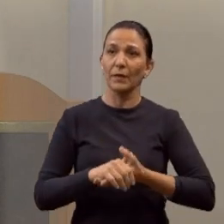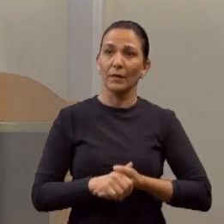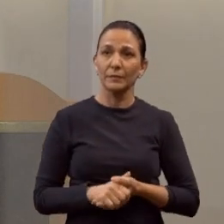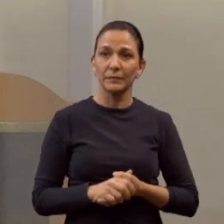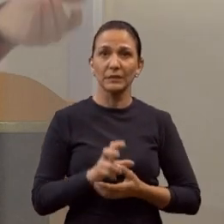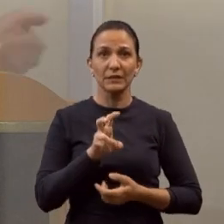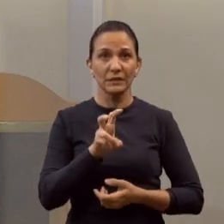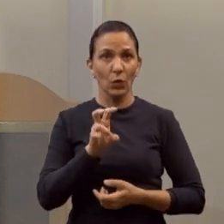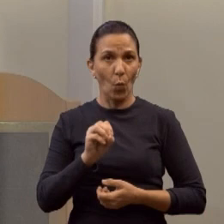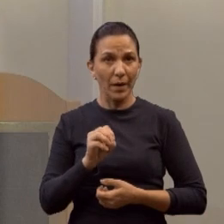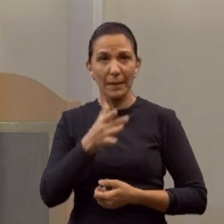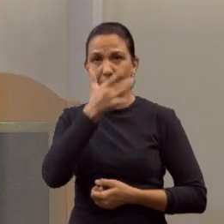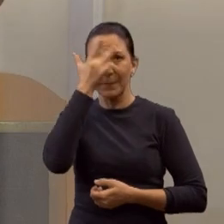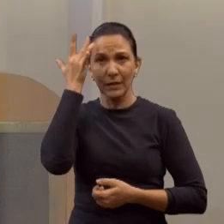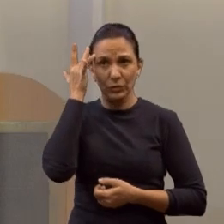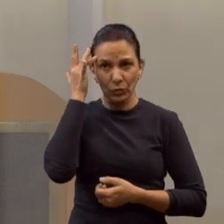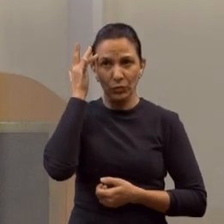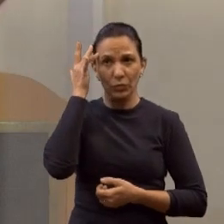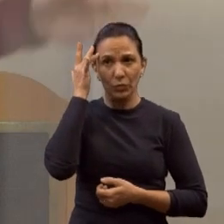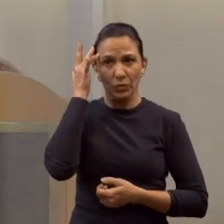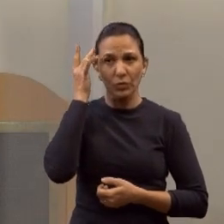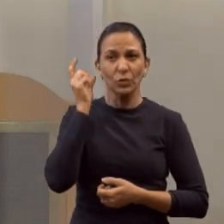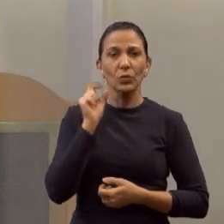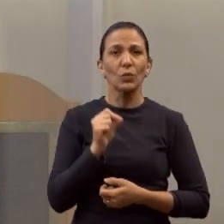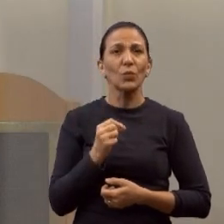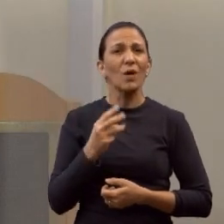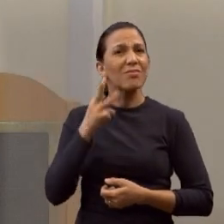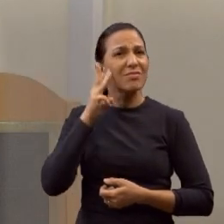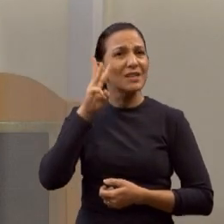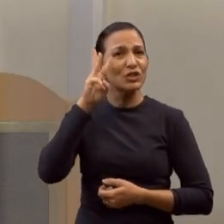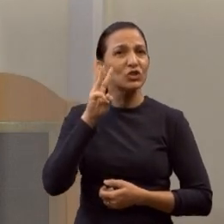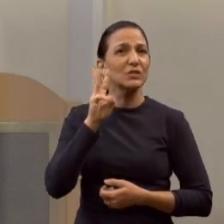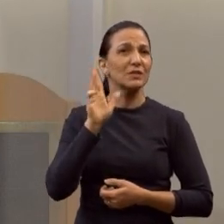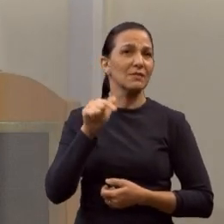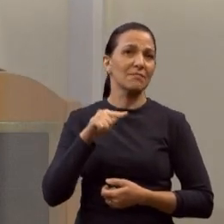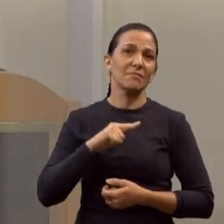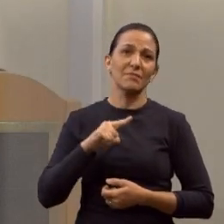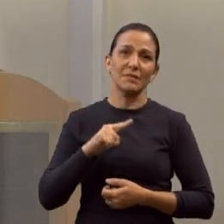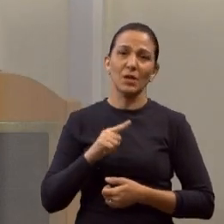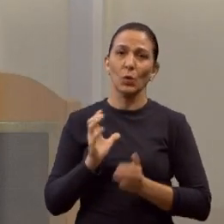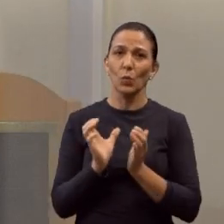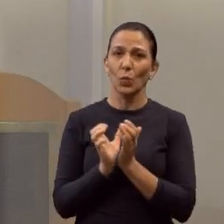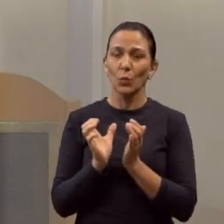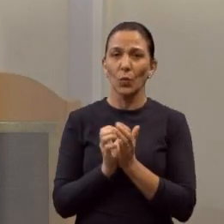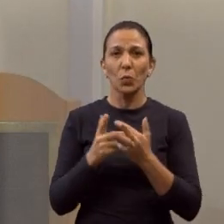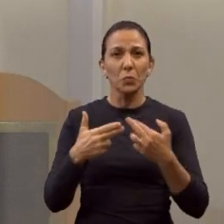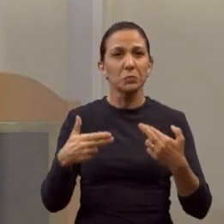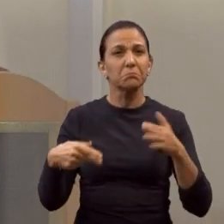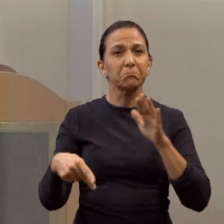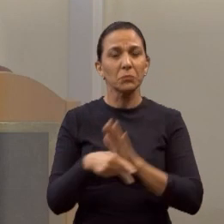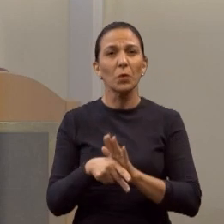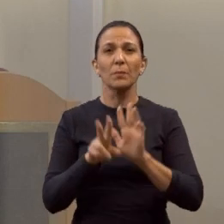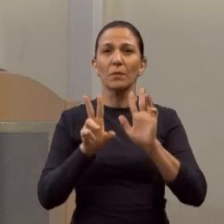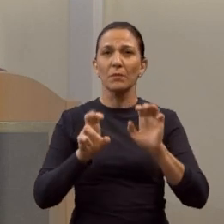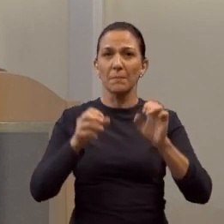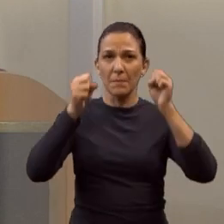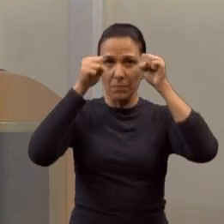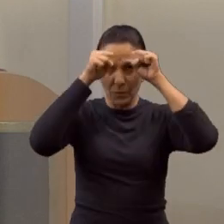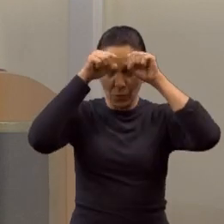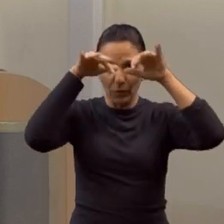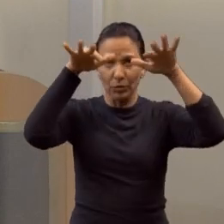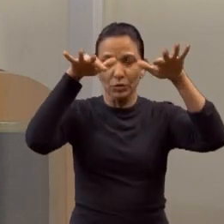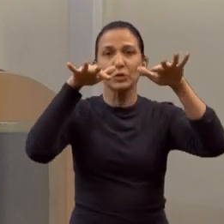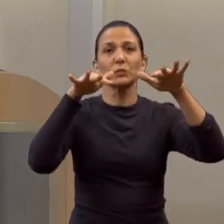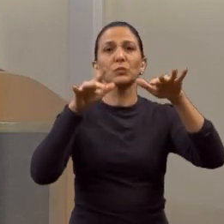já está com 50 pessoas, eu criei faz 3 dias, e essas demandas do autismo não param de chegar.